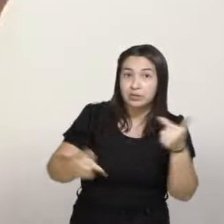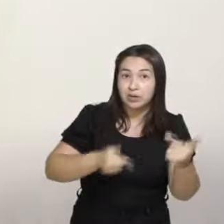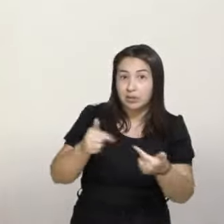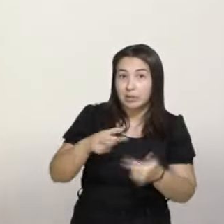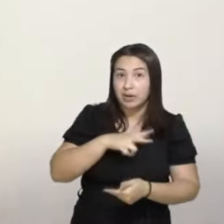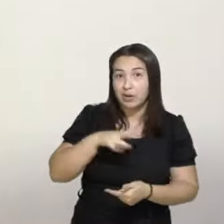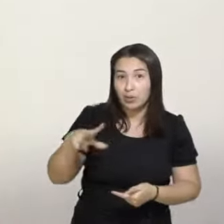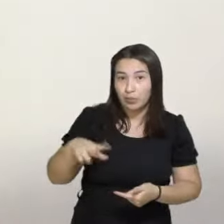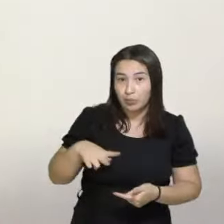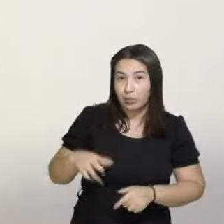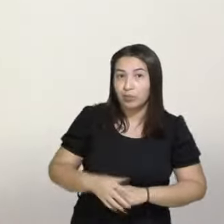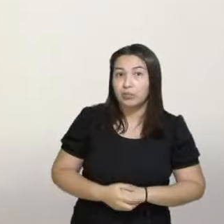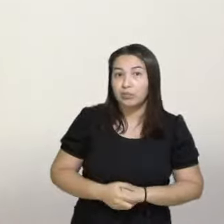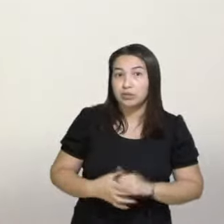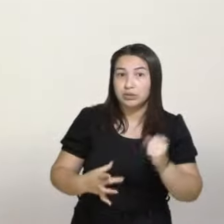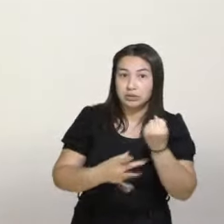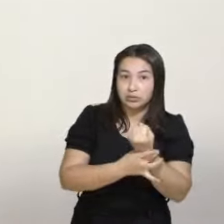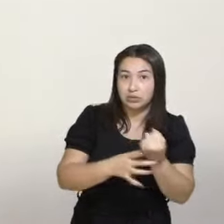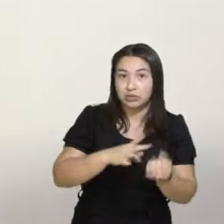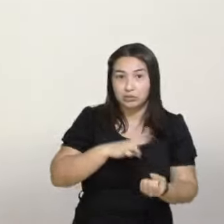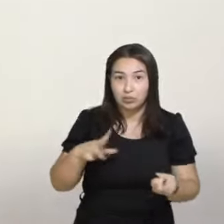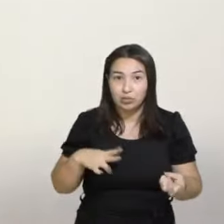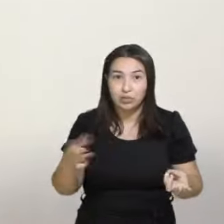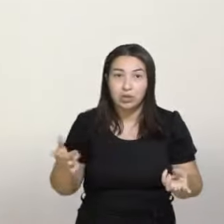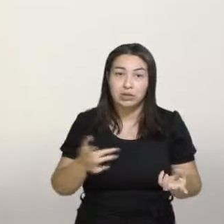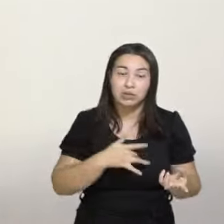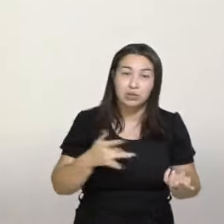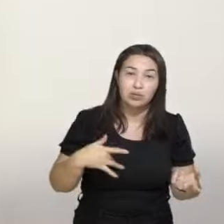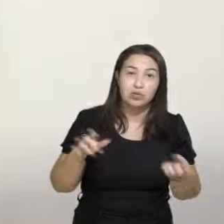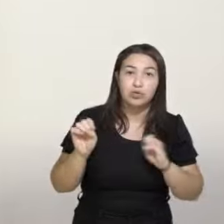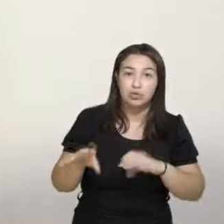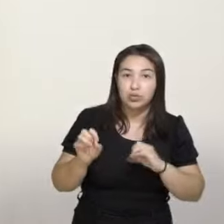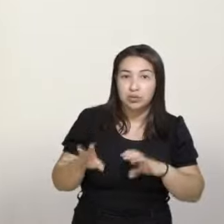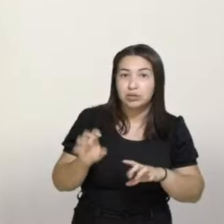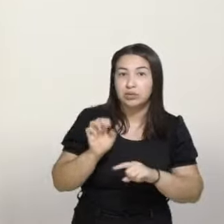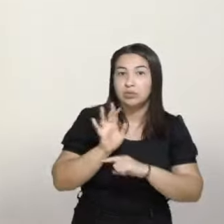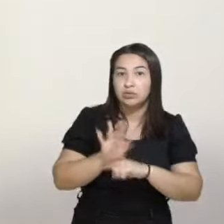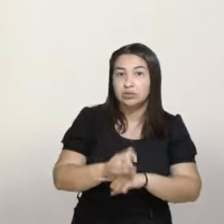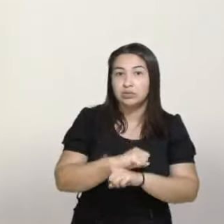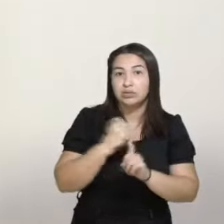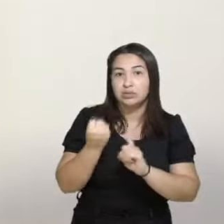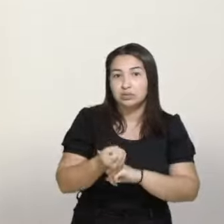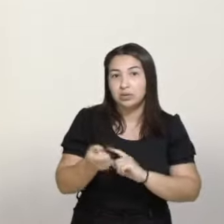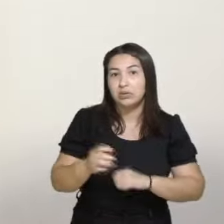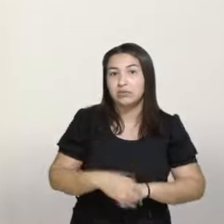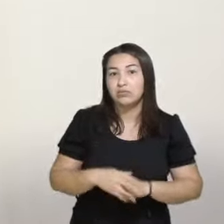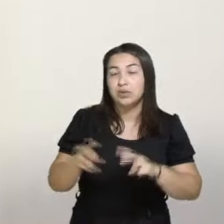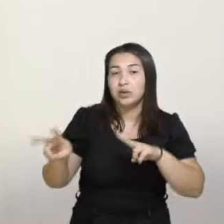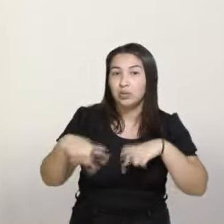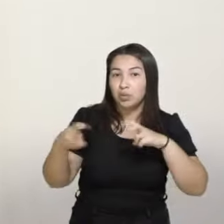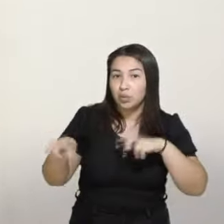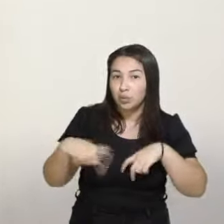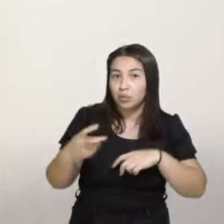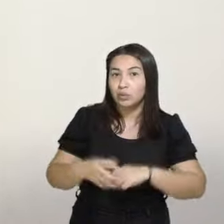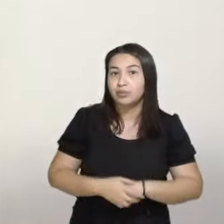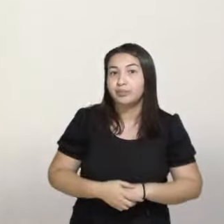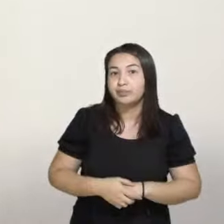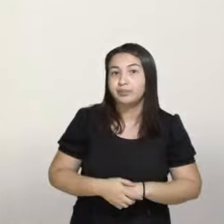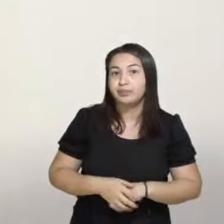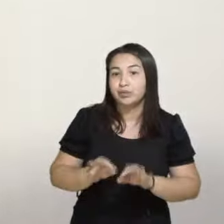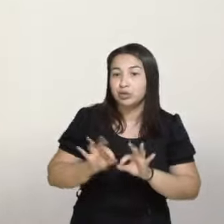diferentes áreas da segurança pública, da saúde, da educação, da assistência social, da agricultura, da